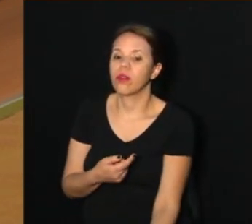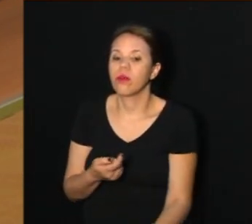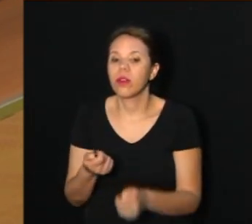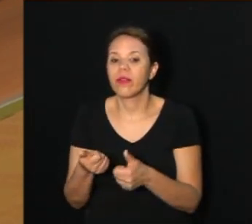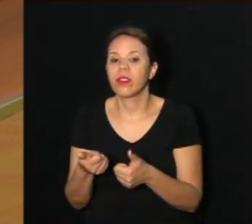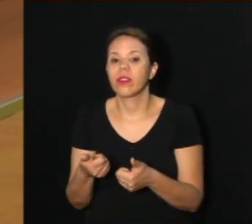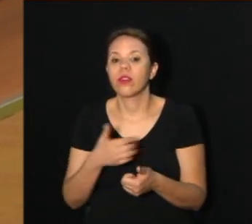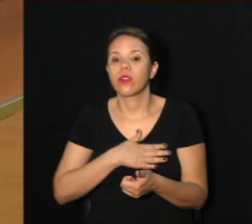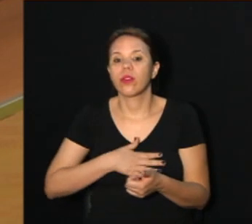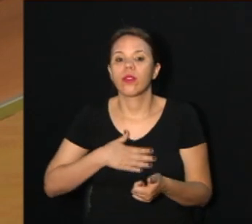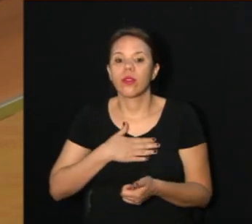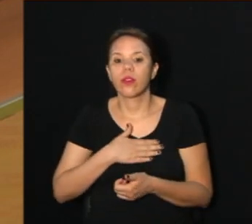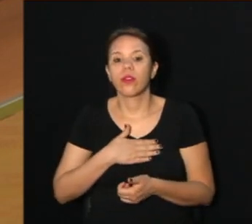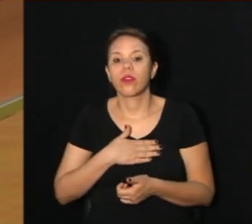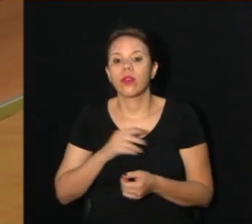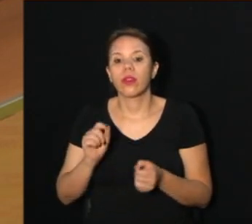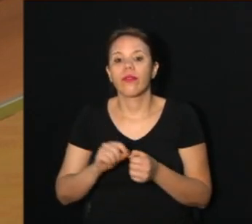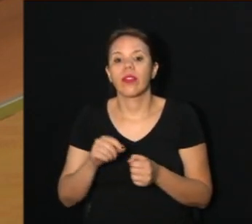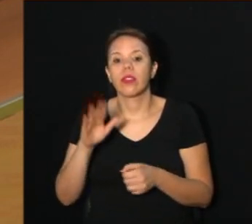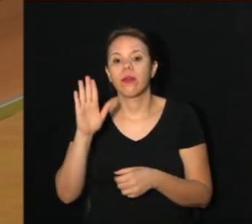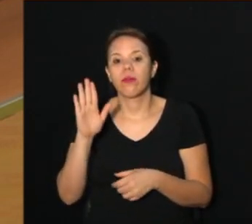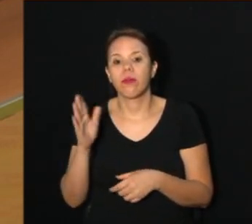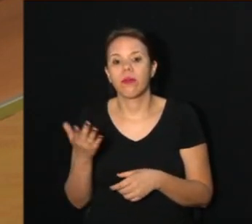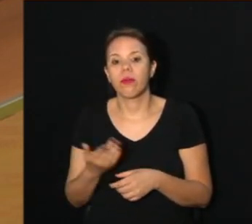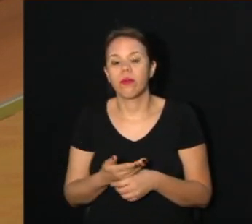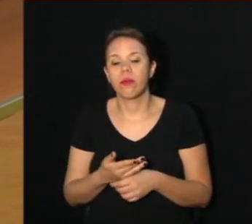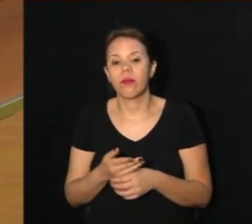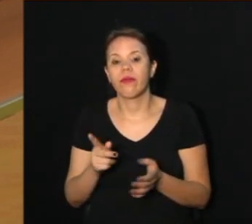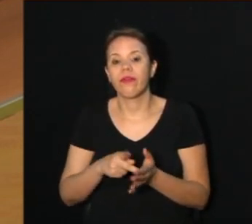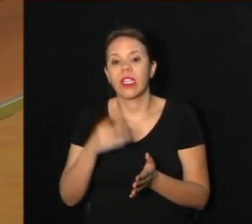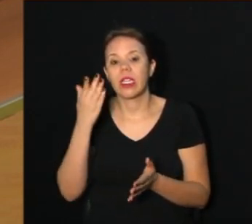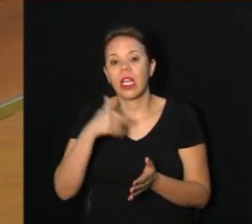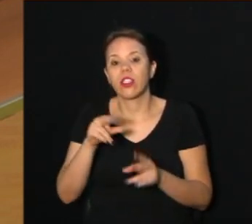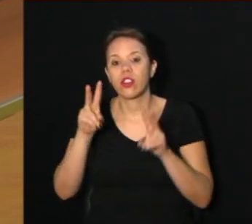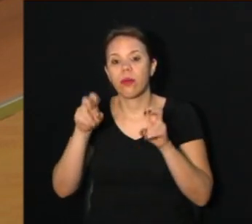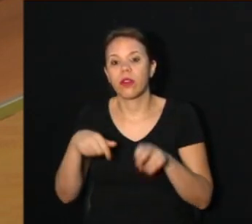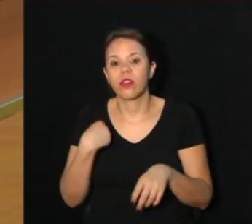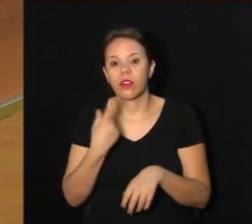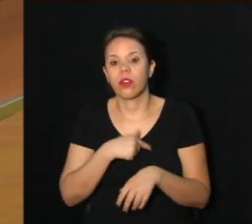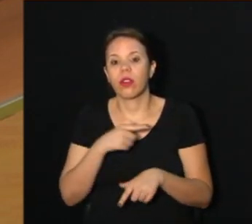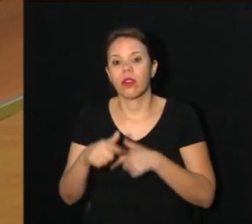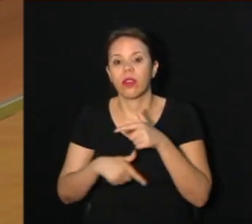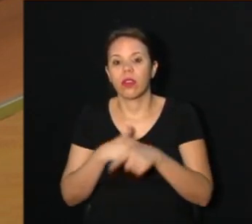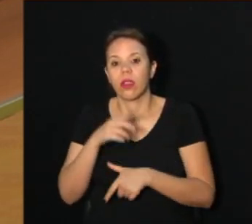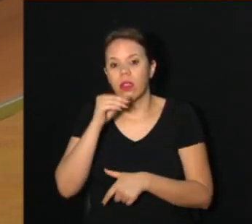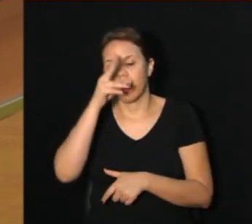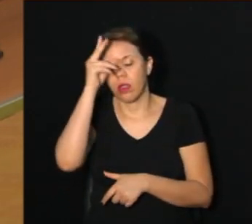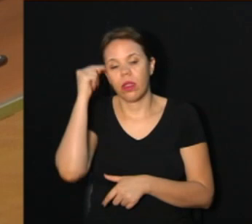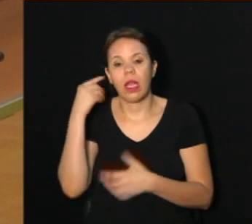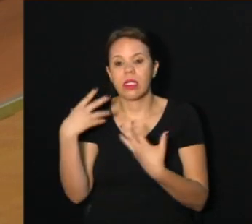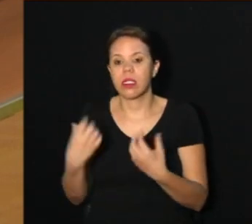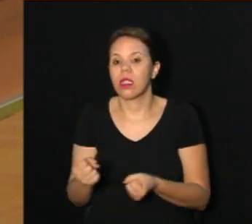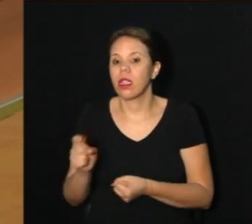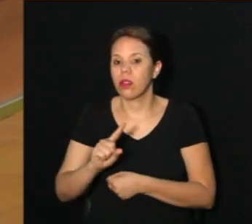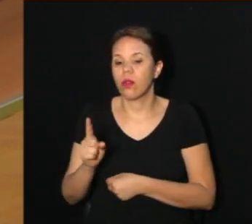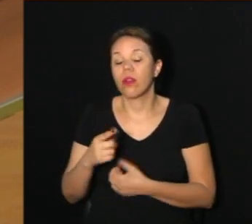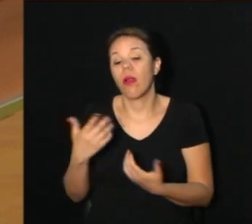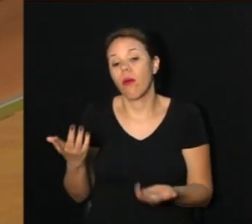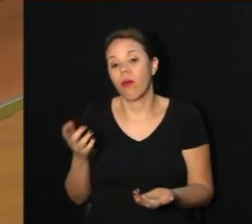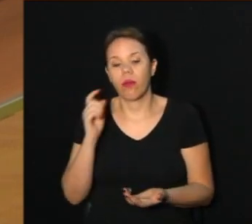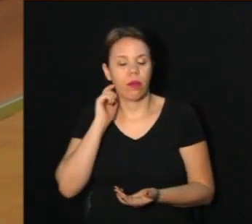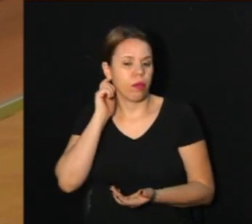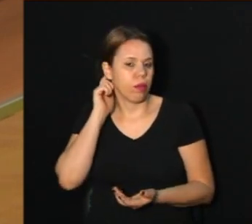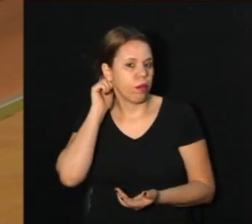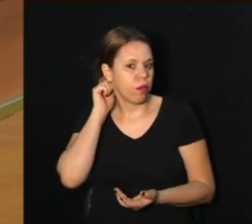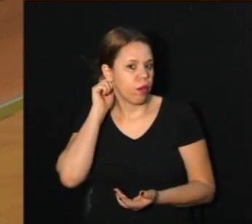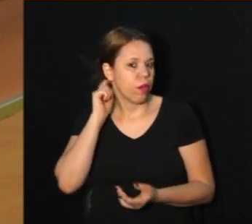eu gostaria de fazer mais o debate sobre isso. Nós somos a categoria, aceitando ou não.